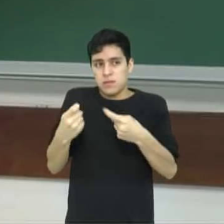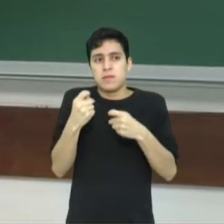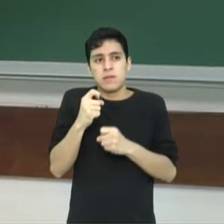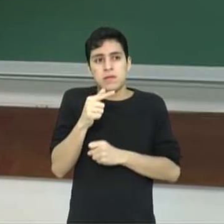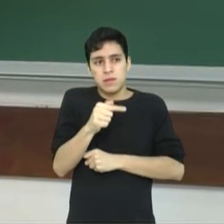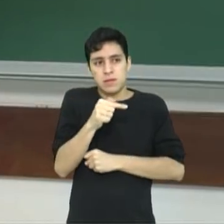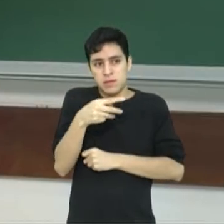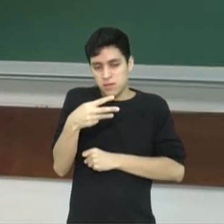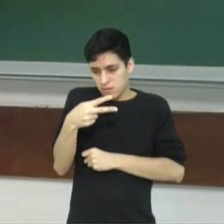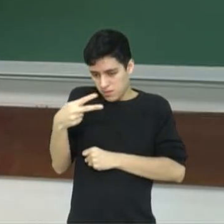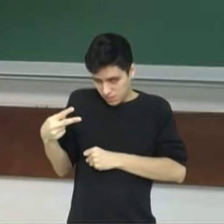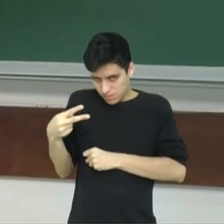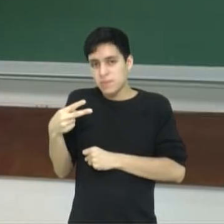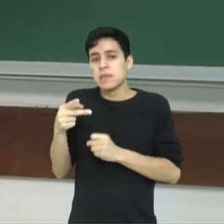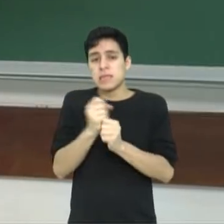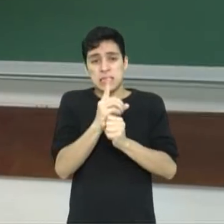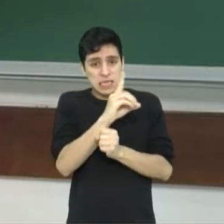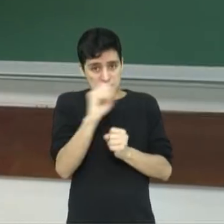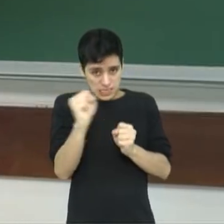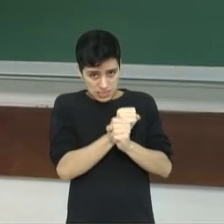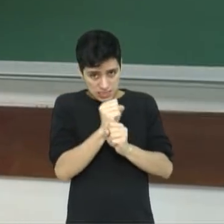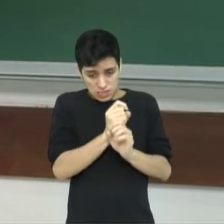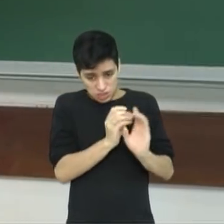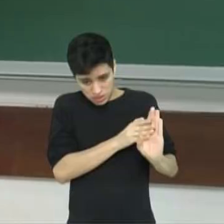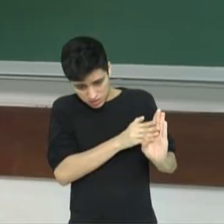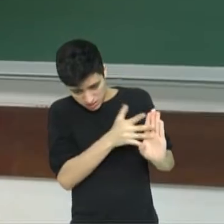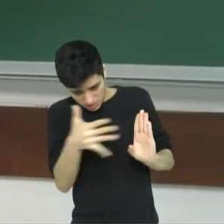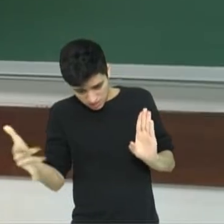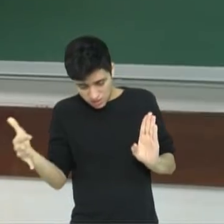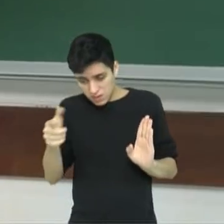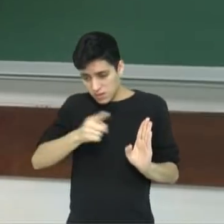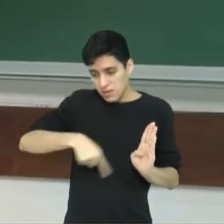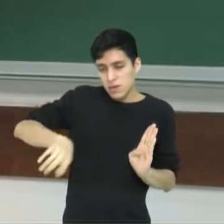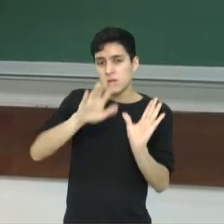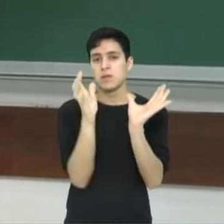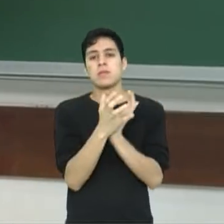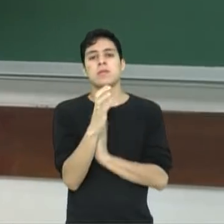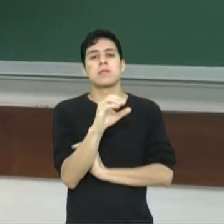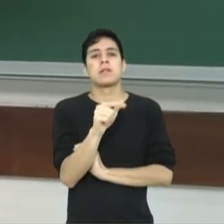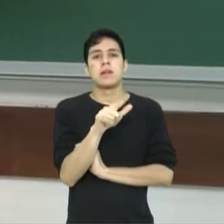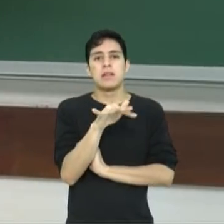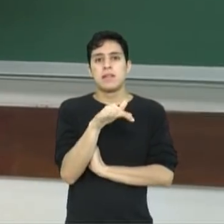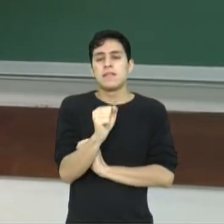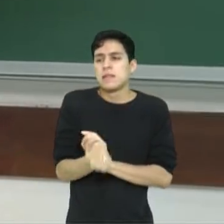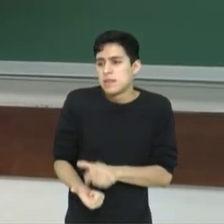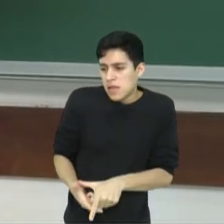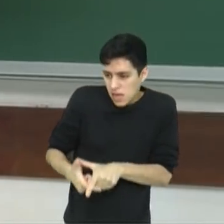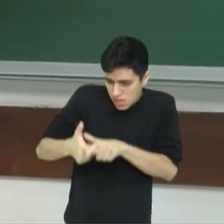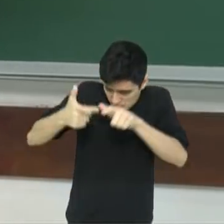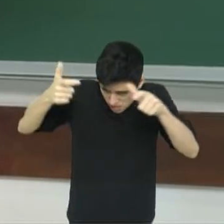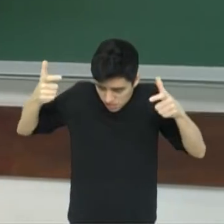de califados passa aqui para a região da Argélia, Marrocos. Olha onde que eles chegam, na Península